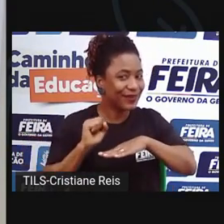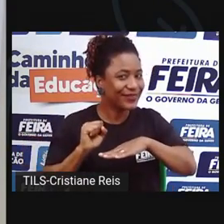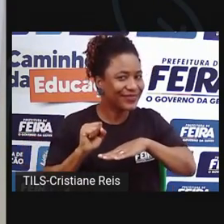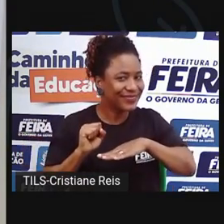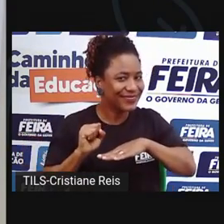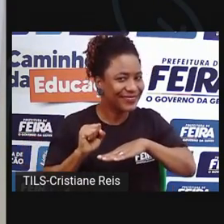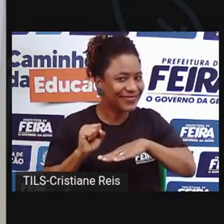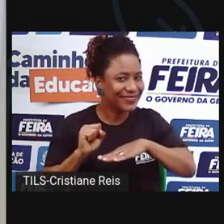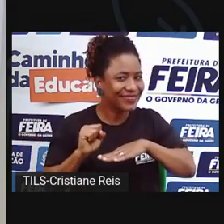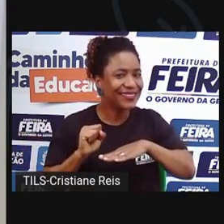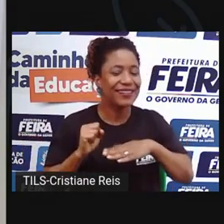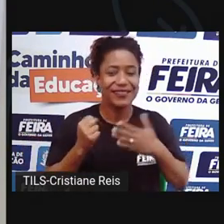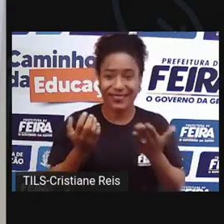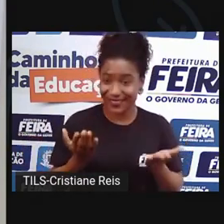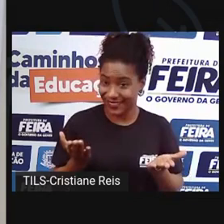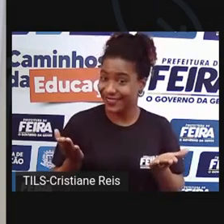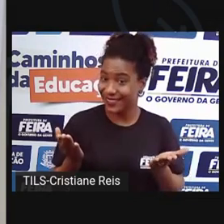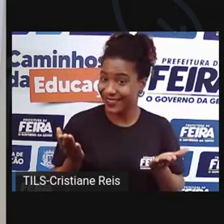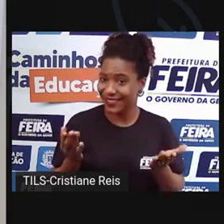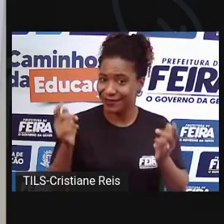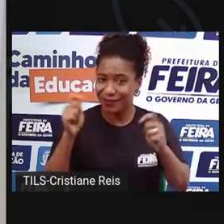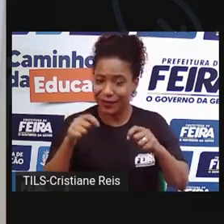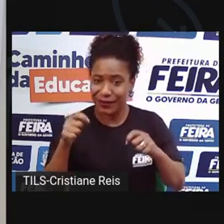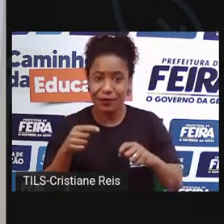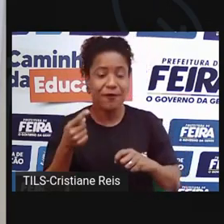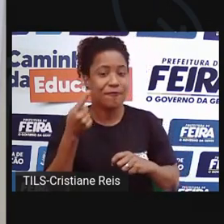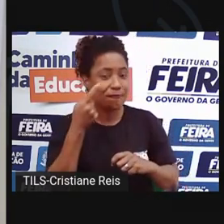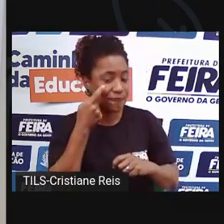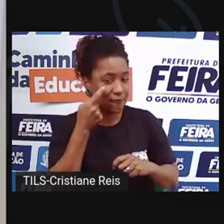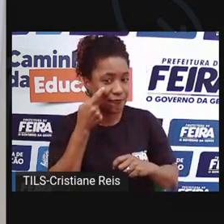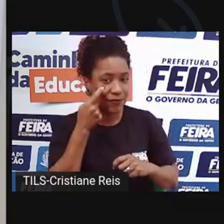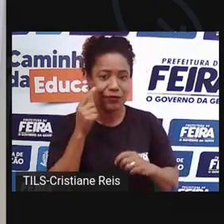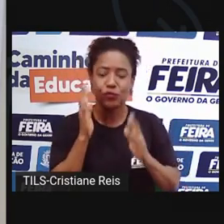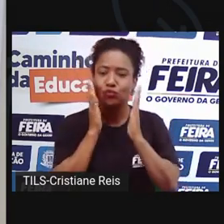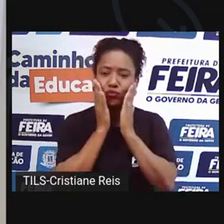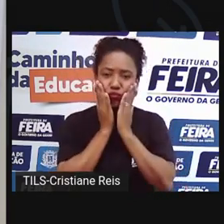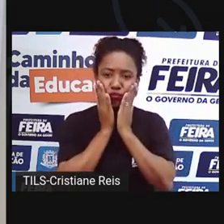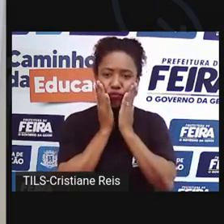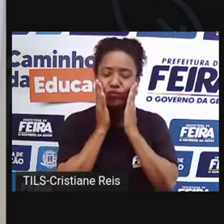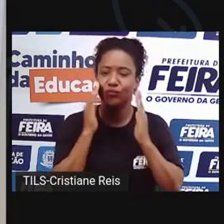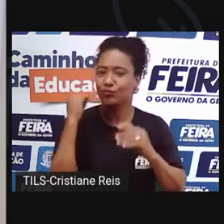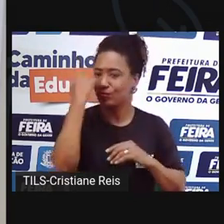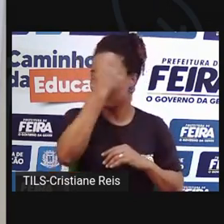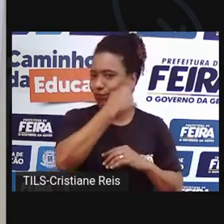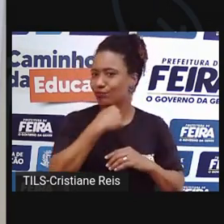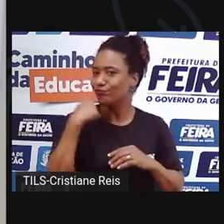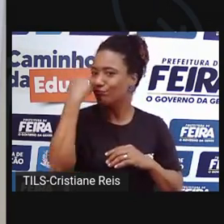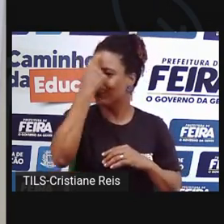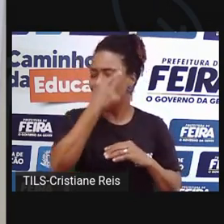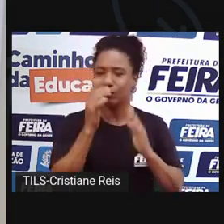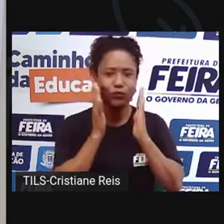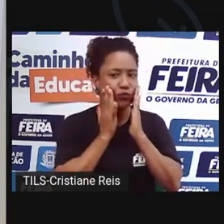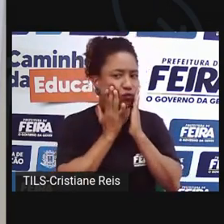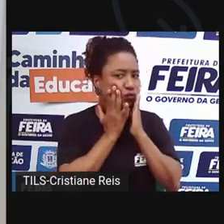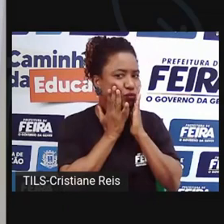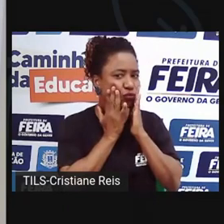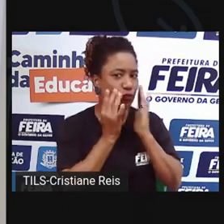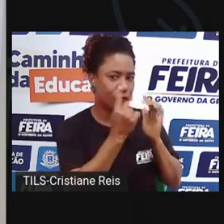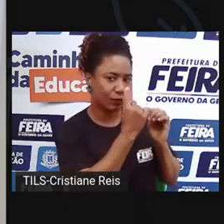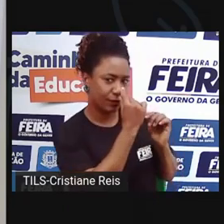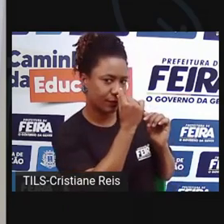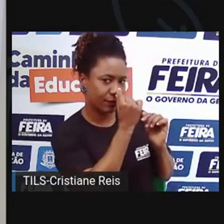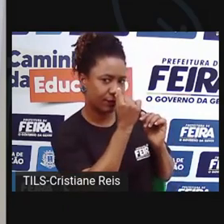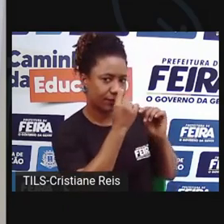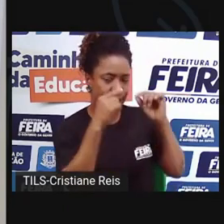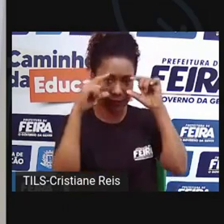Que tal? Vocês vão olhar bem para tudo que você tem no rosto. Isso. Vamos começar